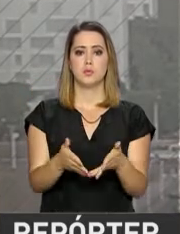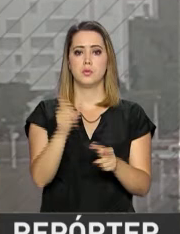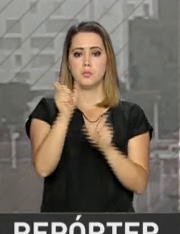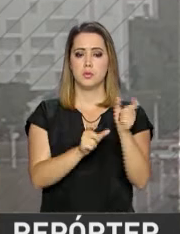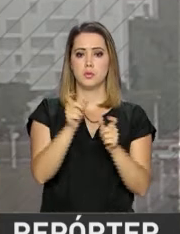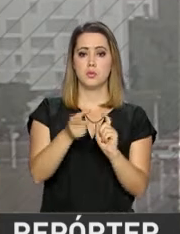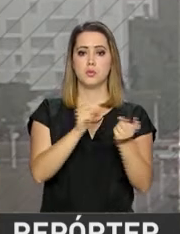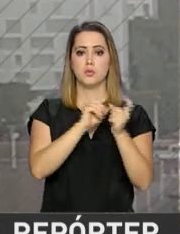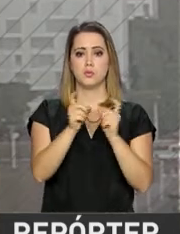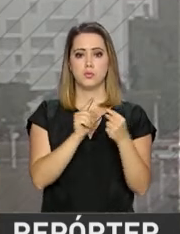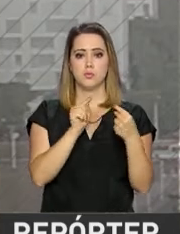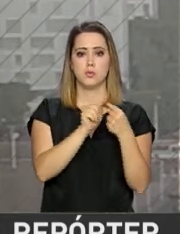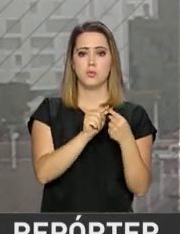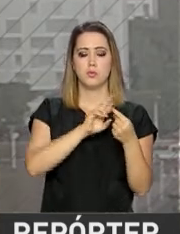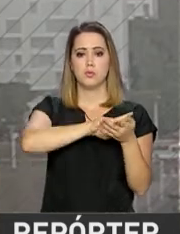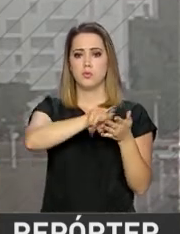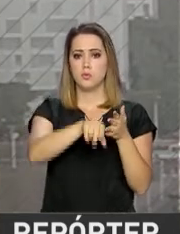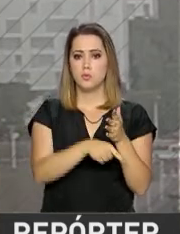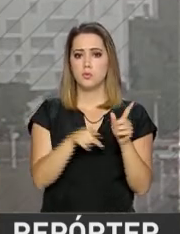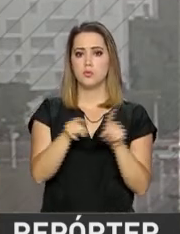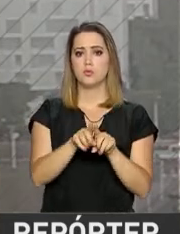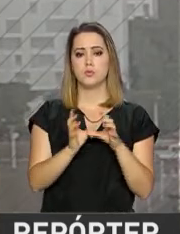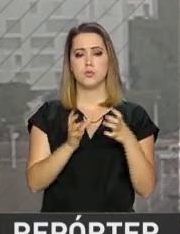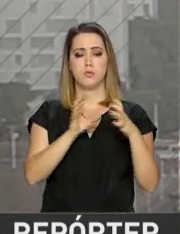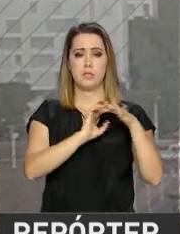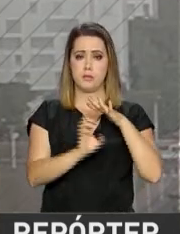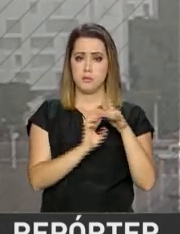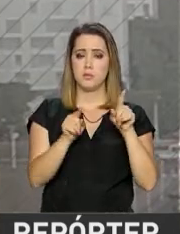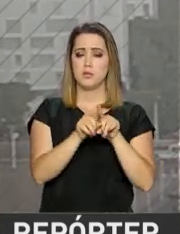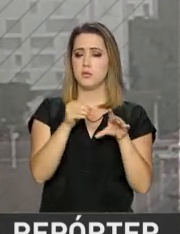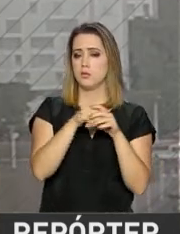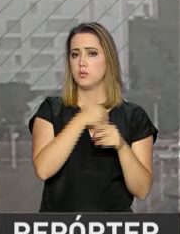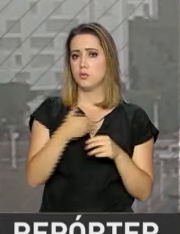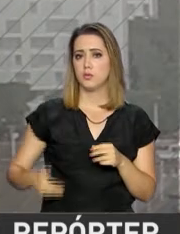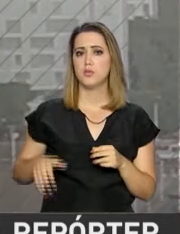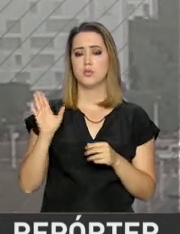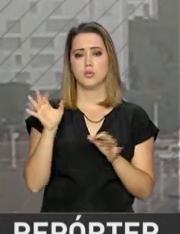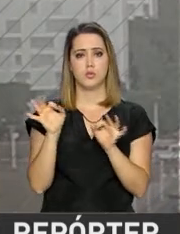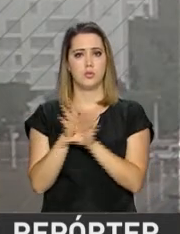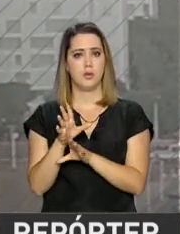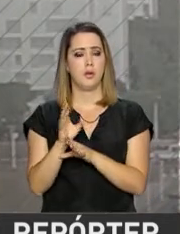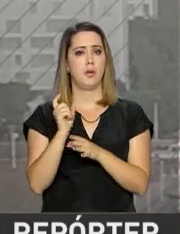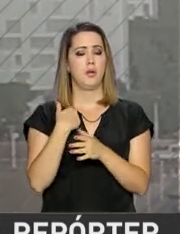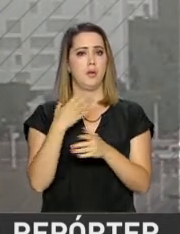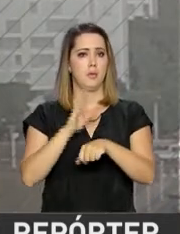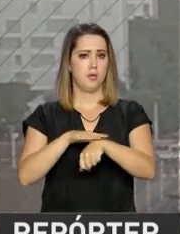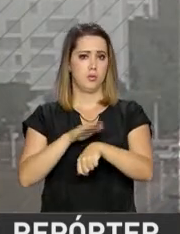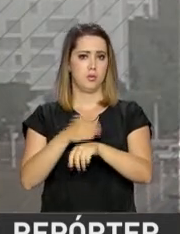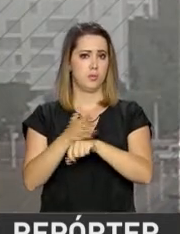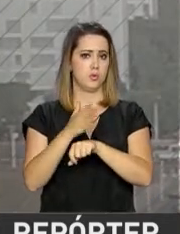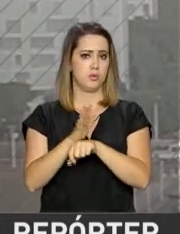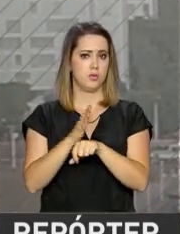funcionários da administração direta fundações e autarquias que já tenham concluído o estágio probatório e não tenham completado